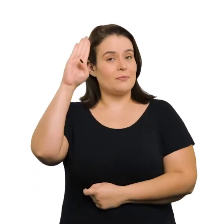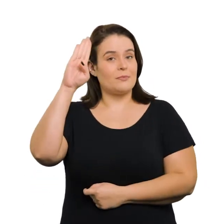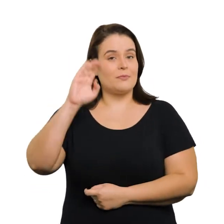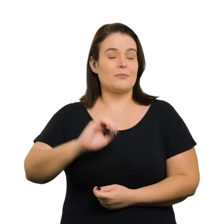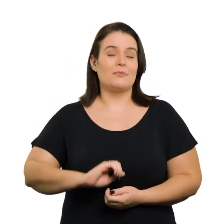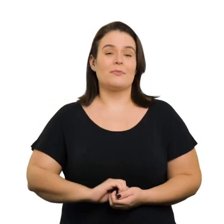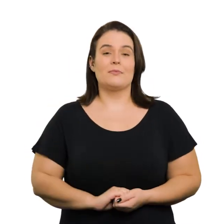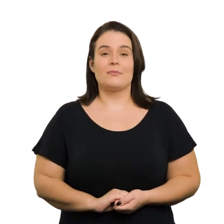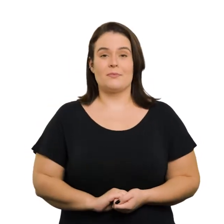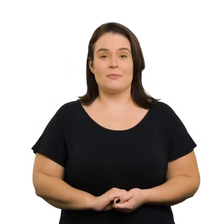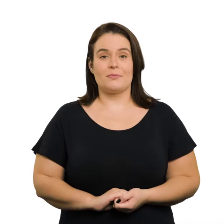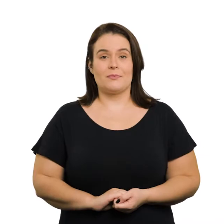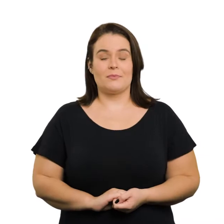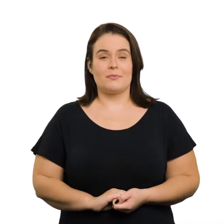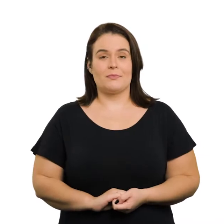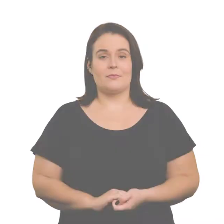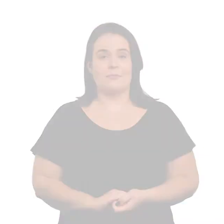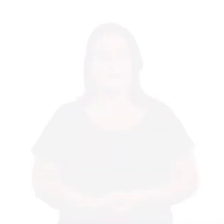Atendimento preferencial.